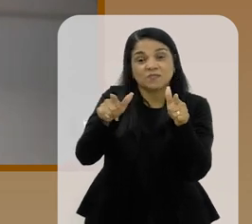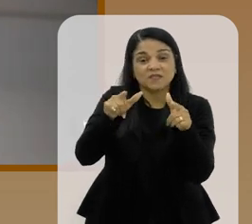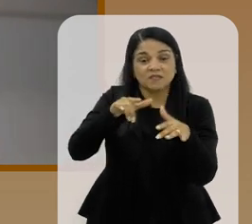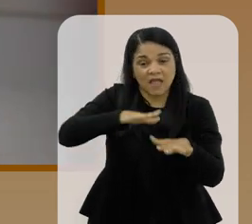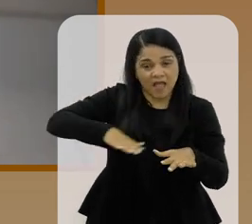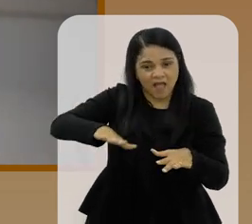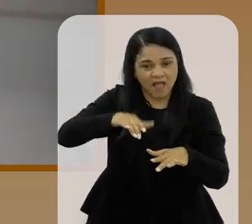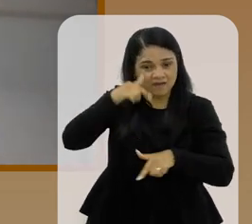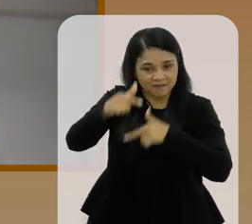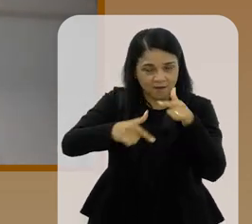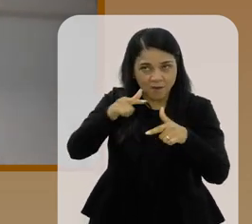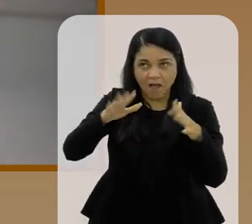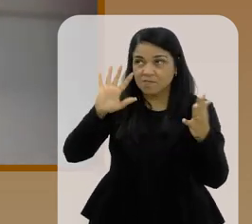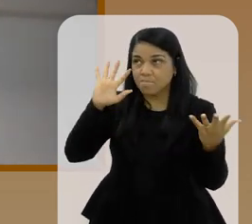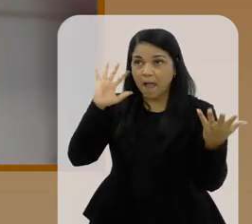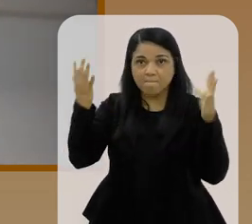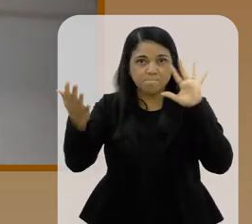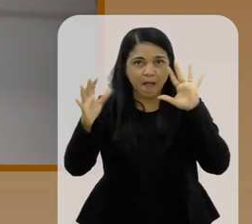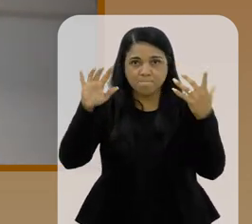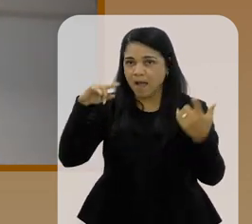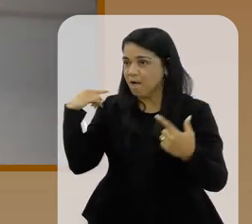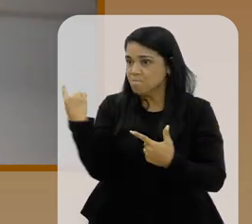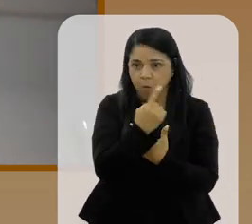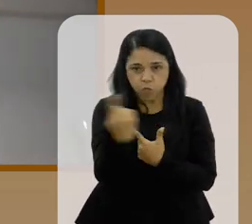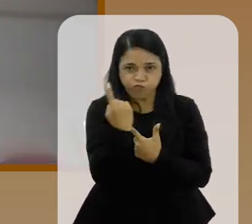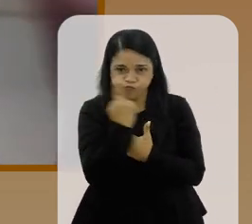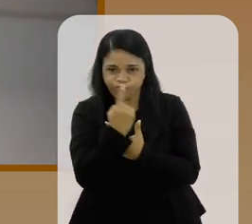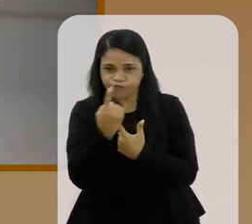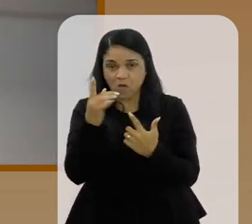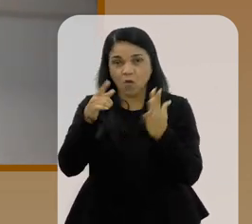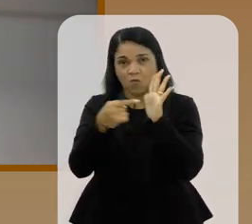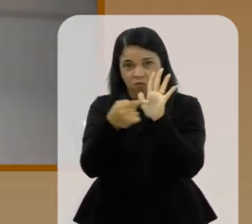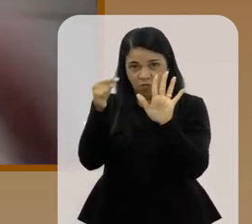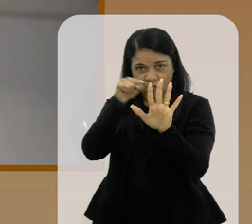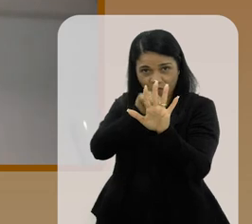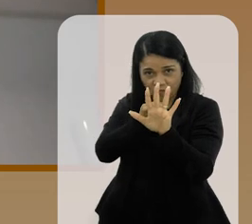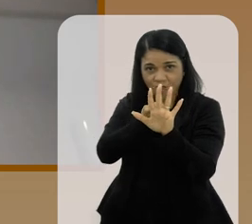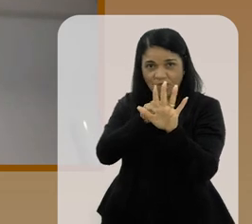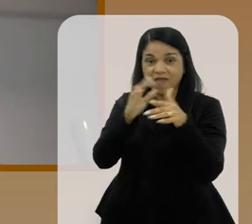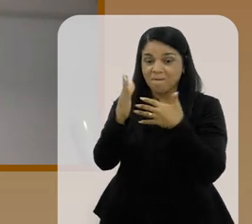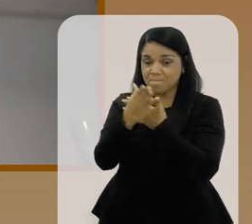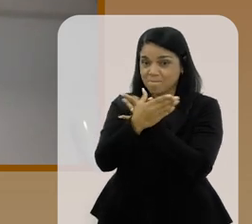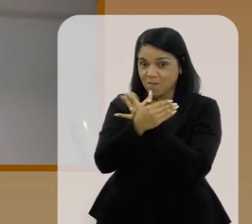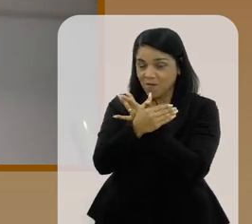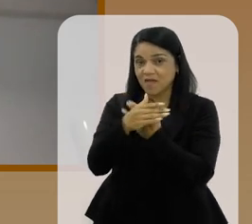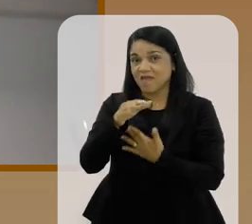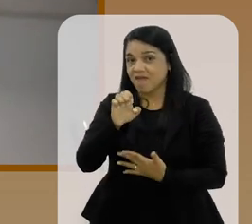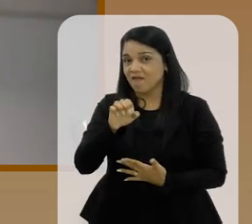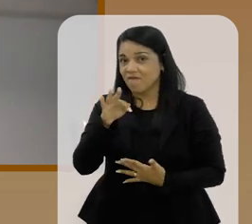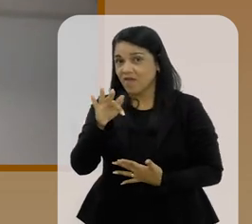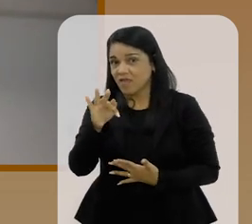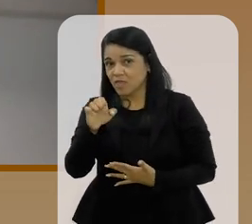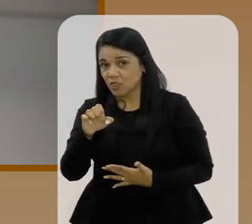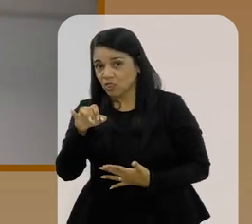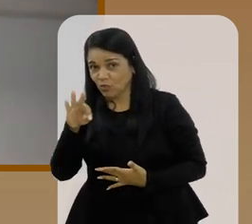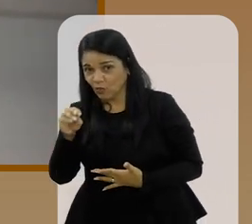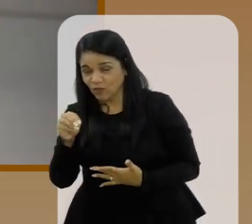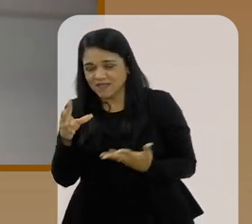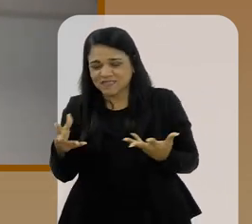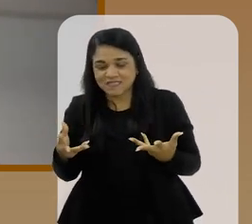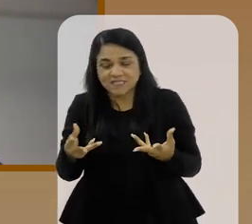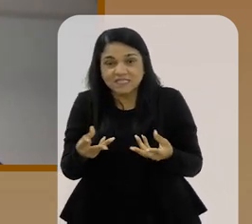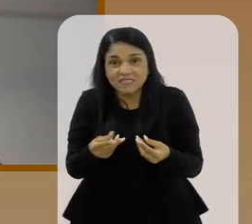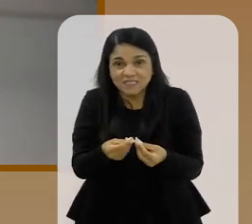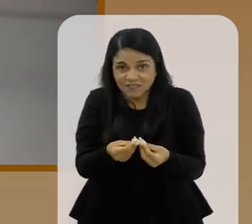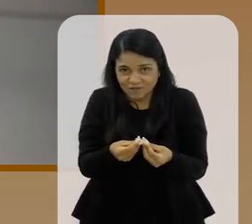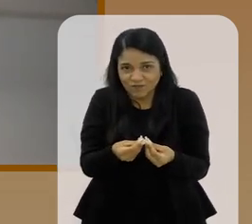depois de um tempo muito maior, um furacão, uma coisa do gênero. Isso é realmente uma coisa que é uma característica de certos sistemas dinâmicos, essa